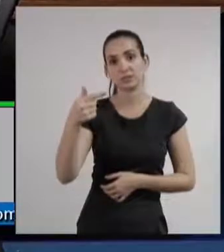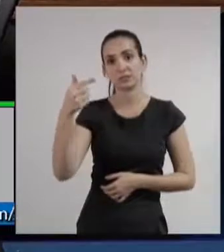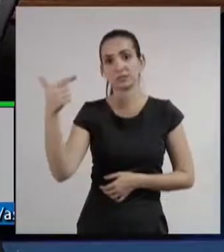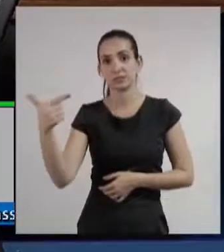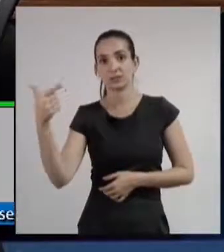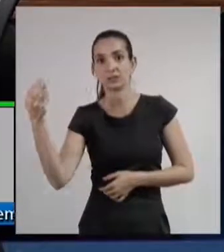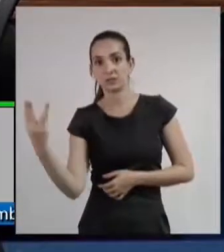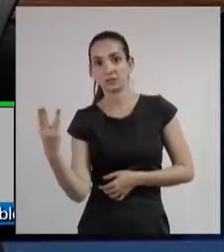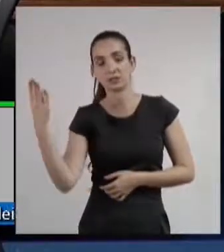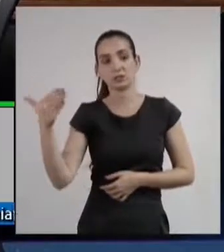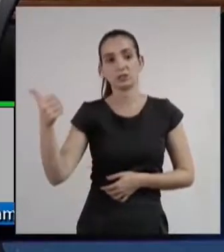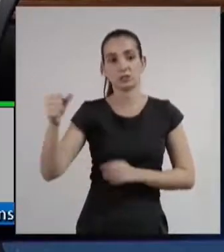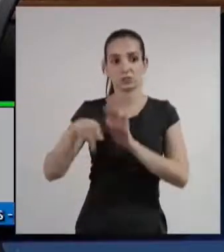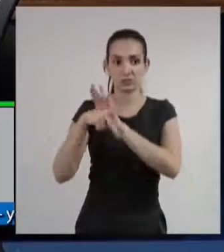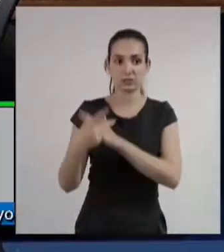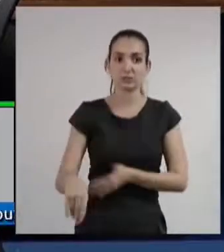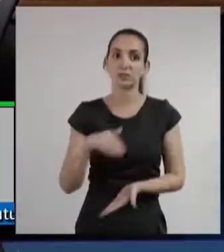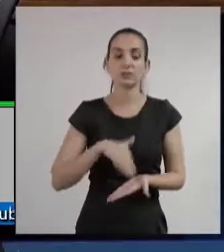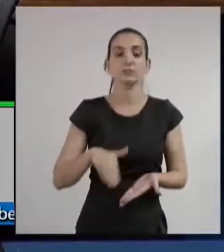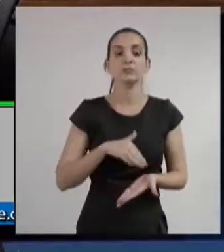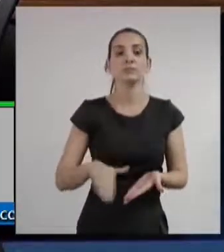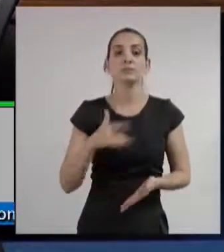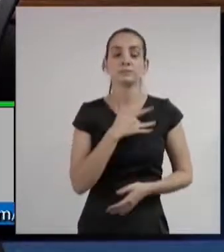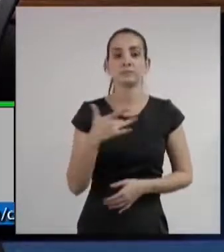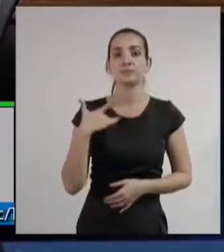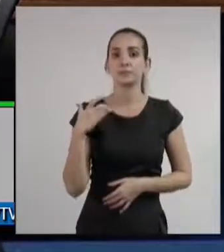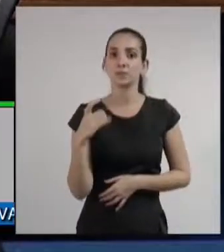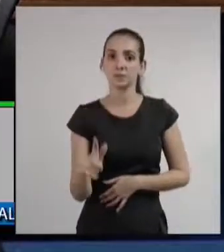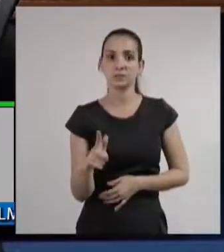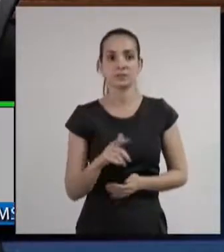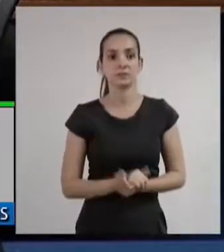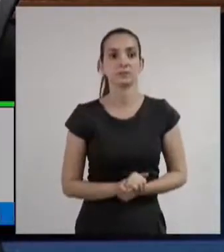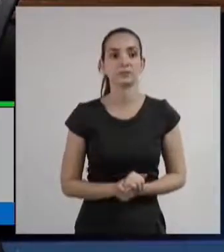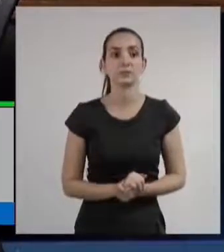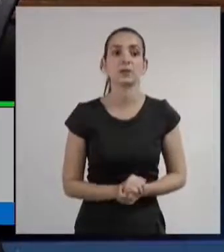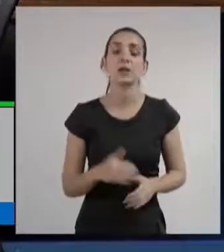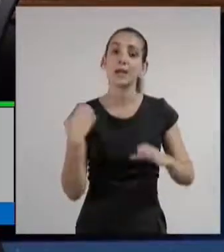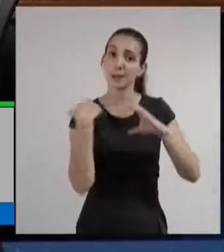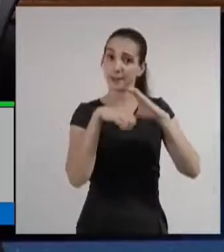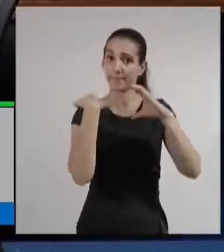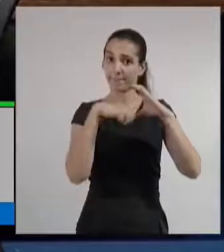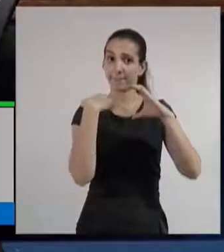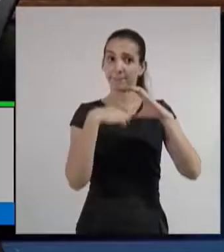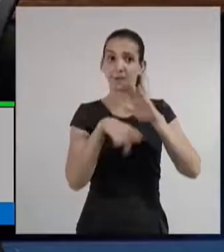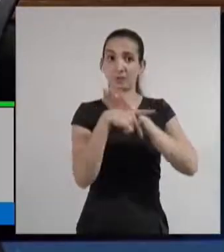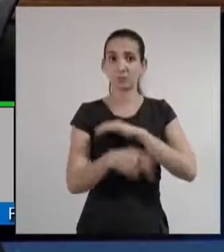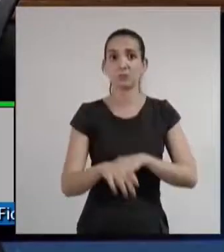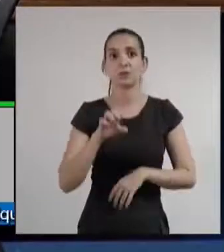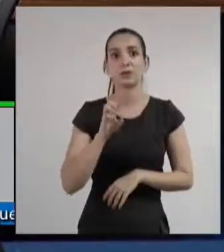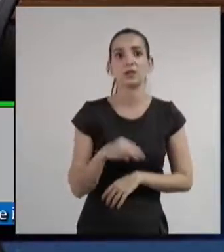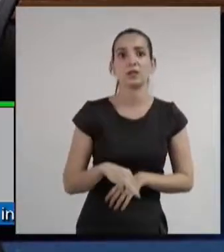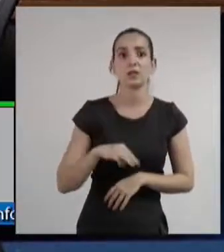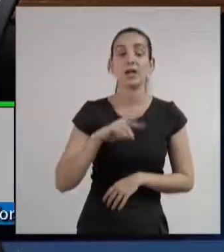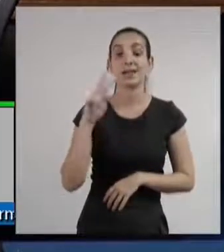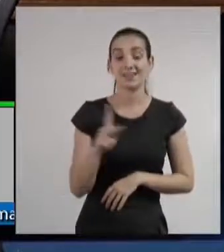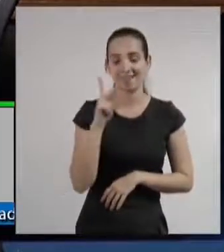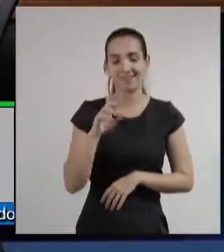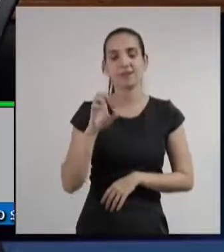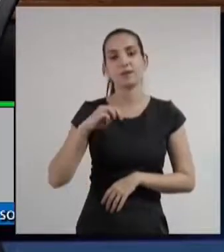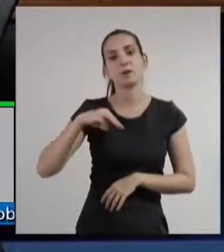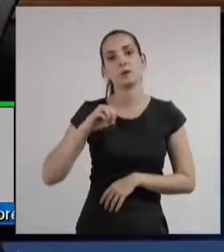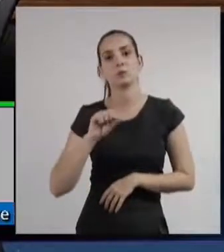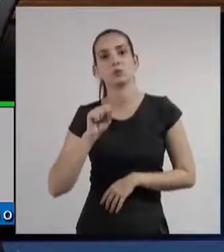12.723 de 2018 da Secretaria de Saúde de Campo Grande. E-mail do Hemosul, e-mails